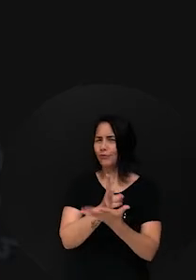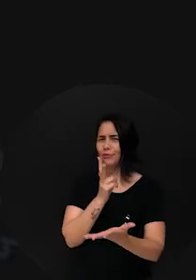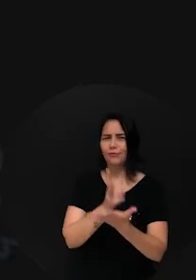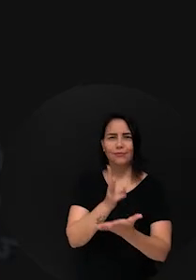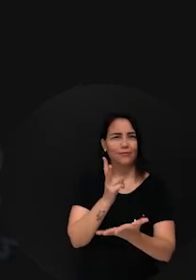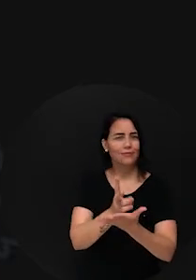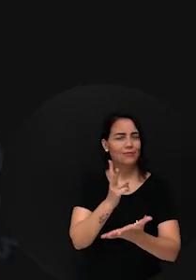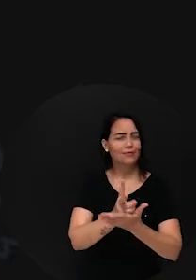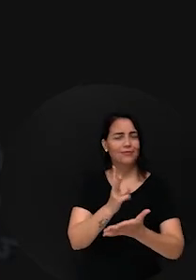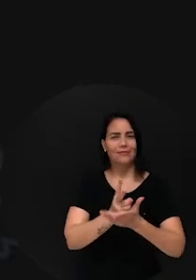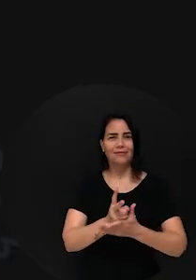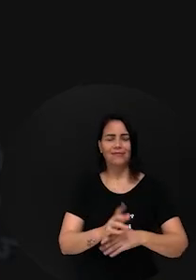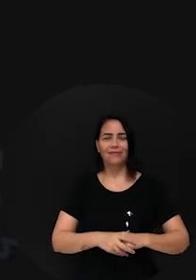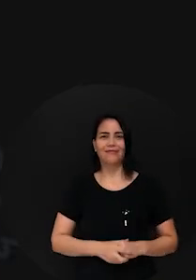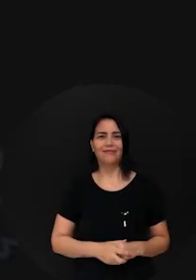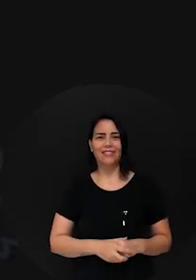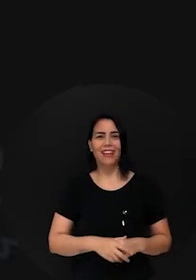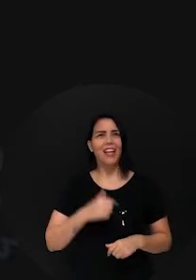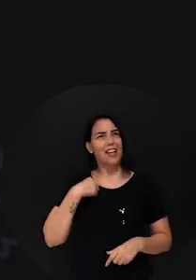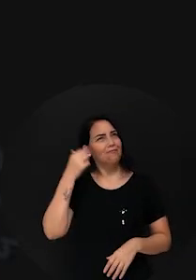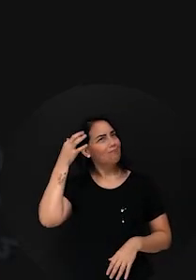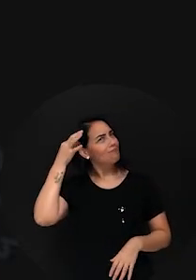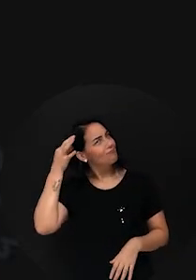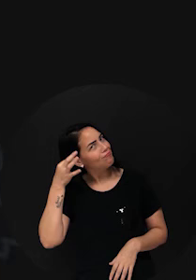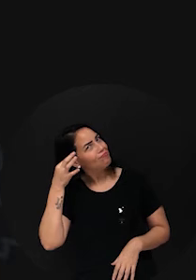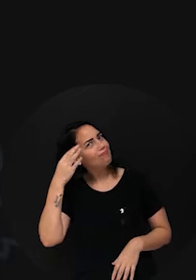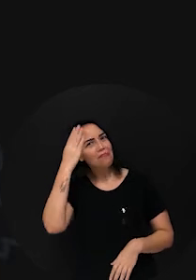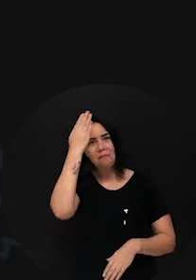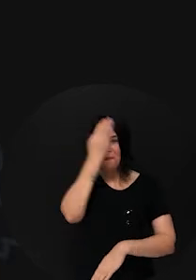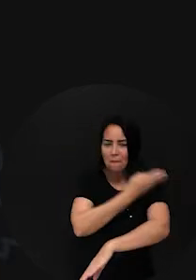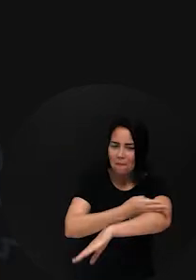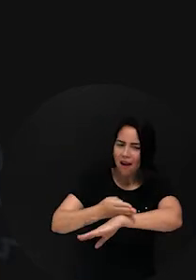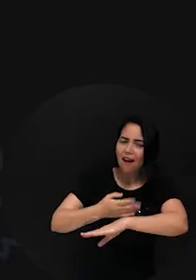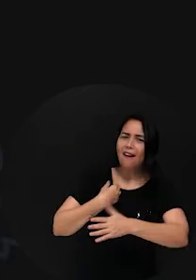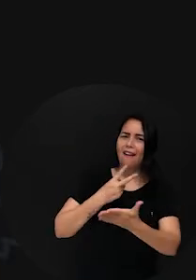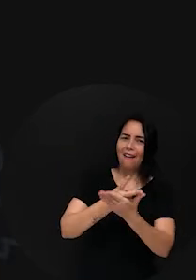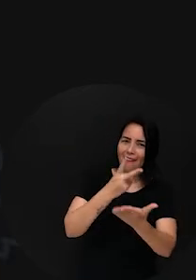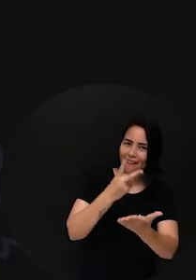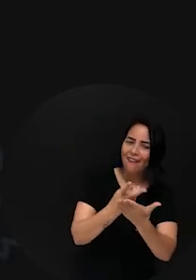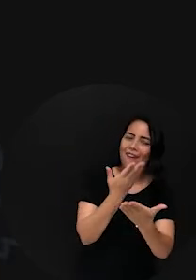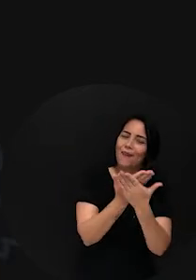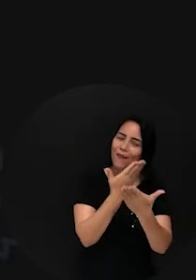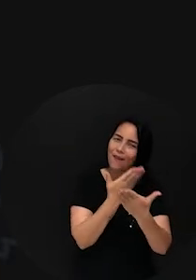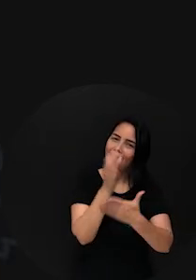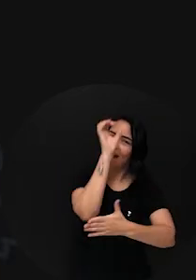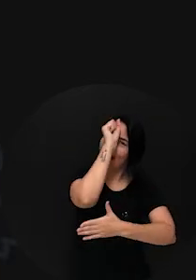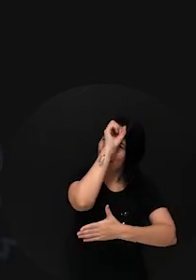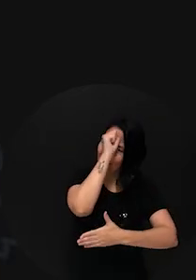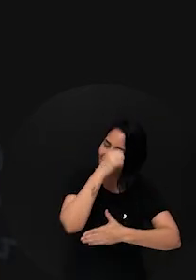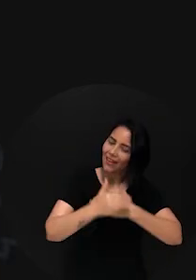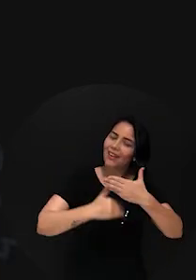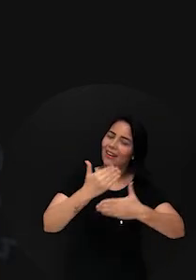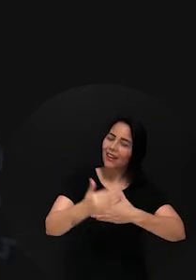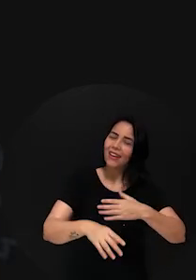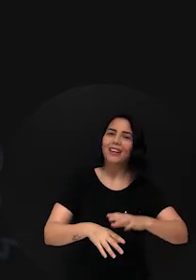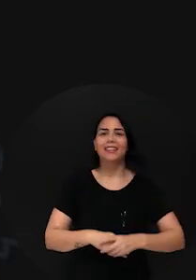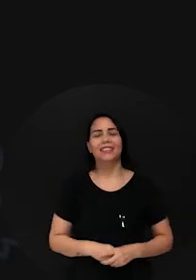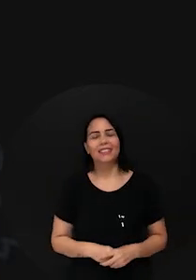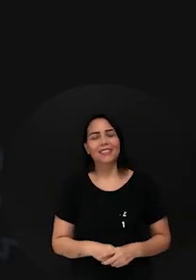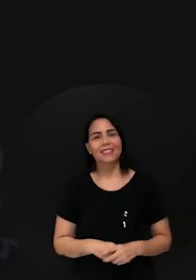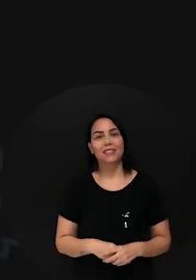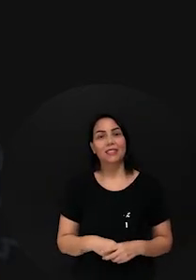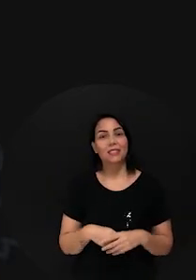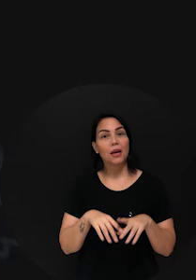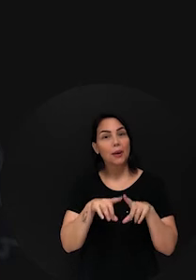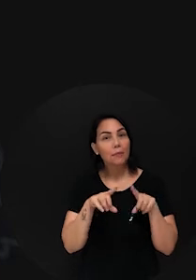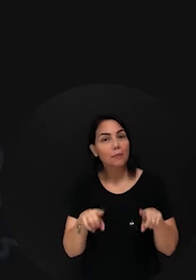gostei. Ó, gente, os meus cabelinhos brancos e eu continuo estudando. Mas, assim, o curso MPT, ele está